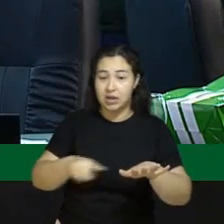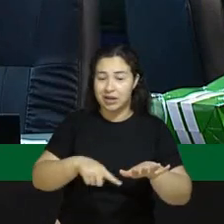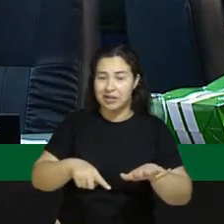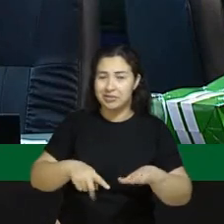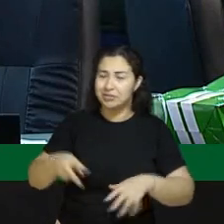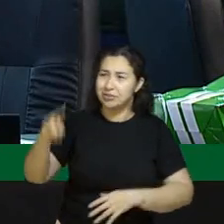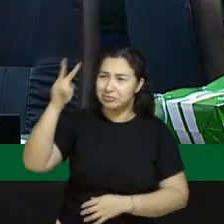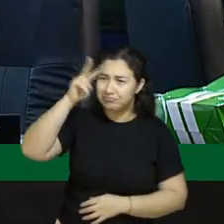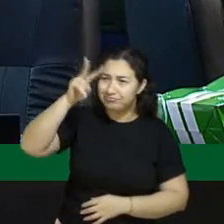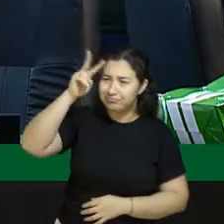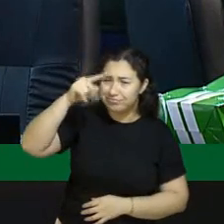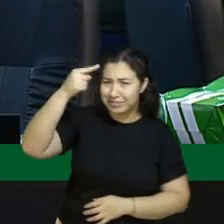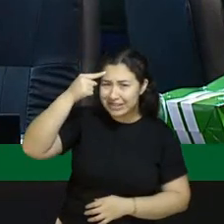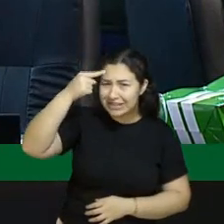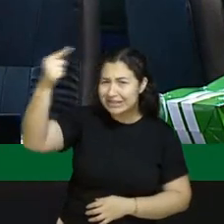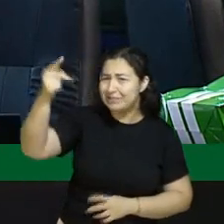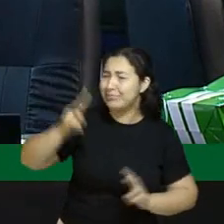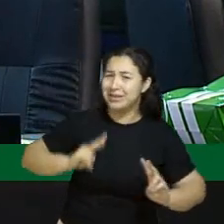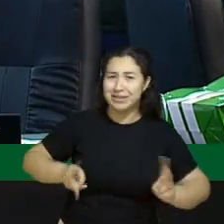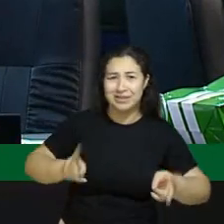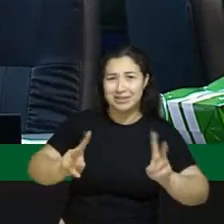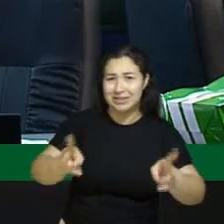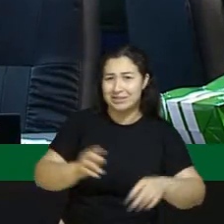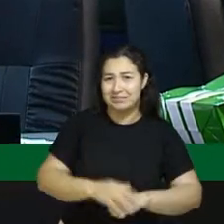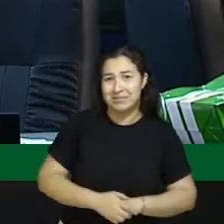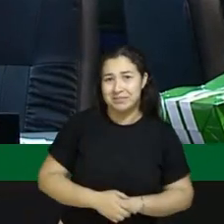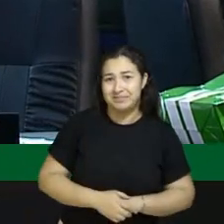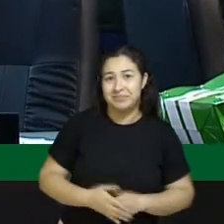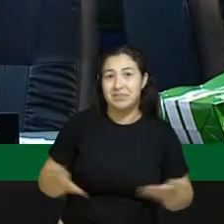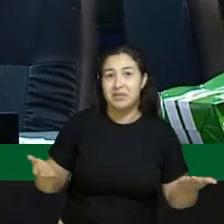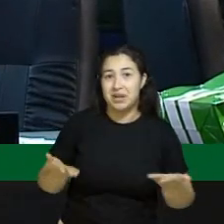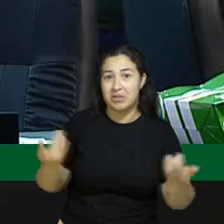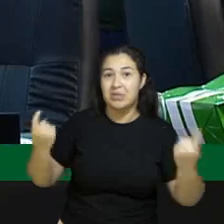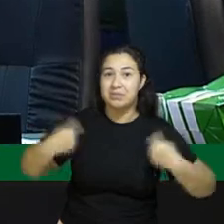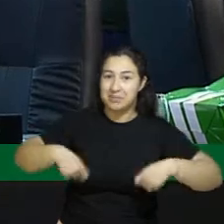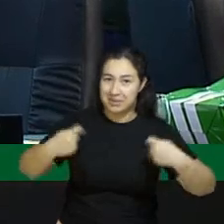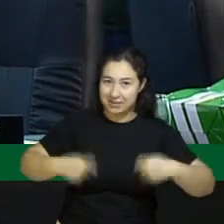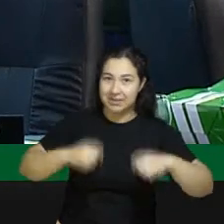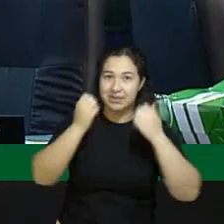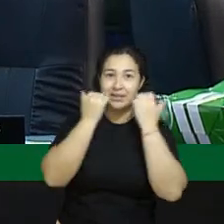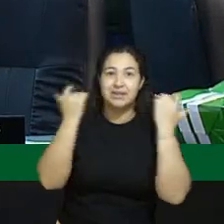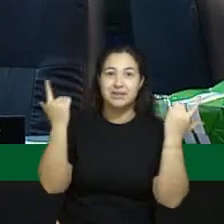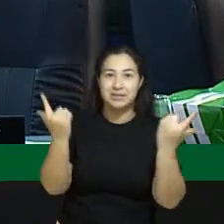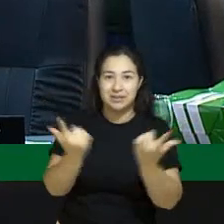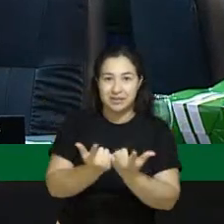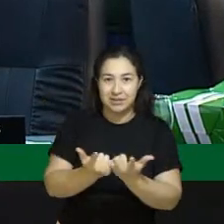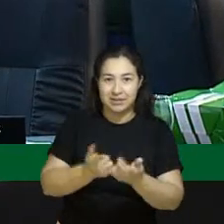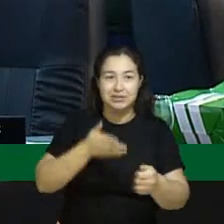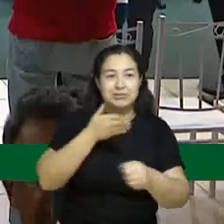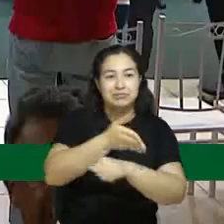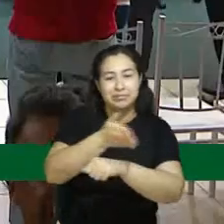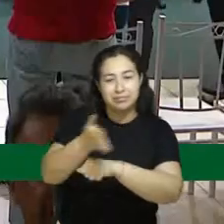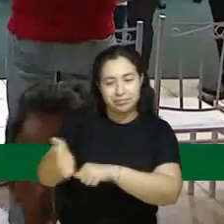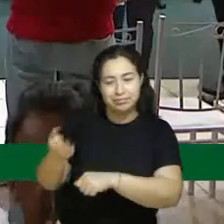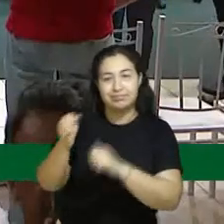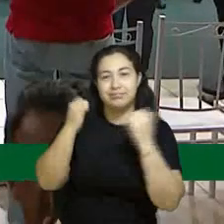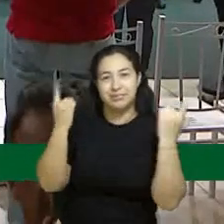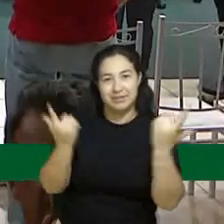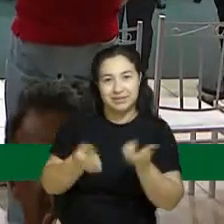mais como não ter sessão itinerante da Assembleia Legislativa de Santa Catarina. Muito obrigada.